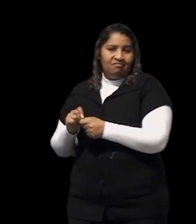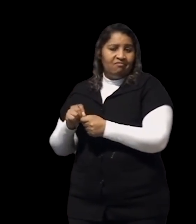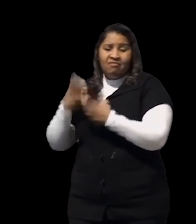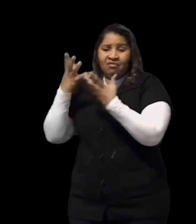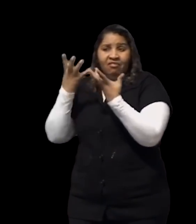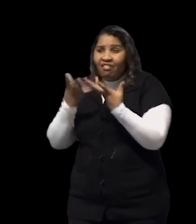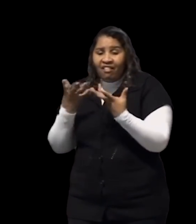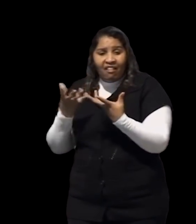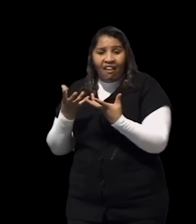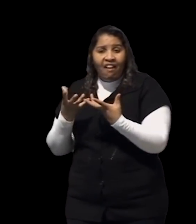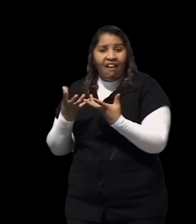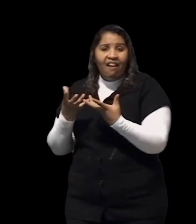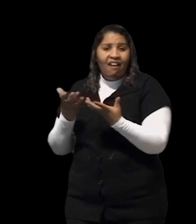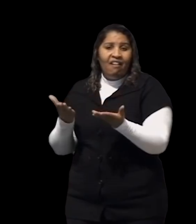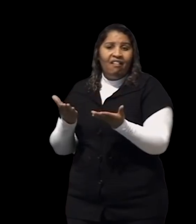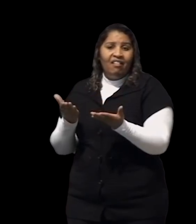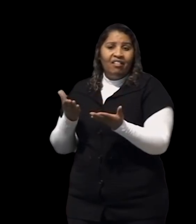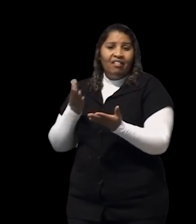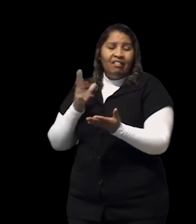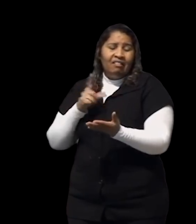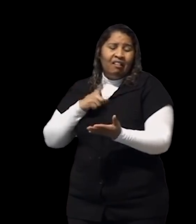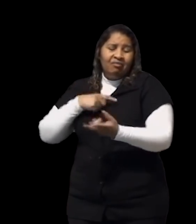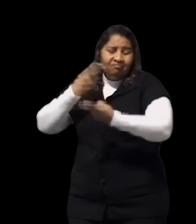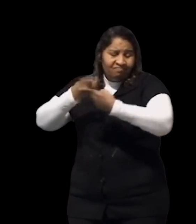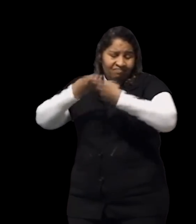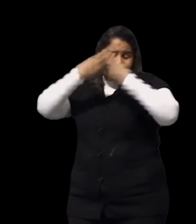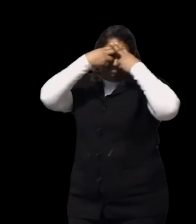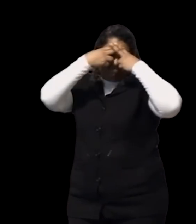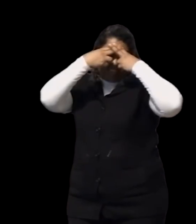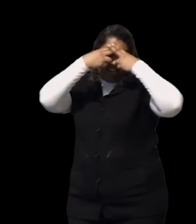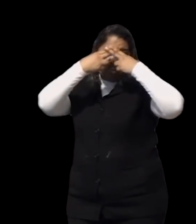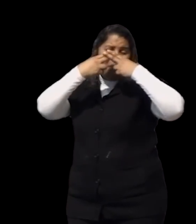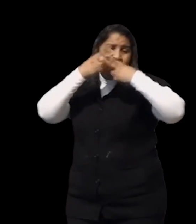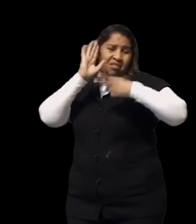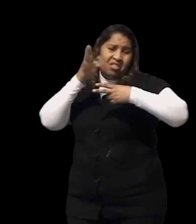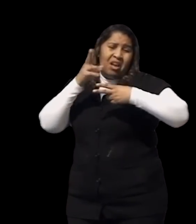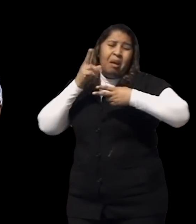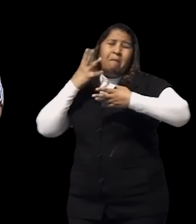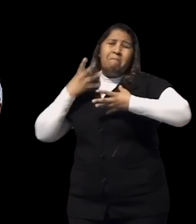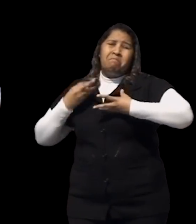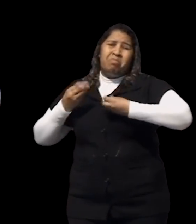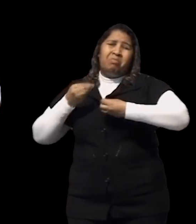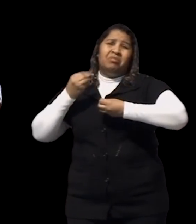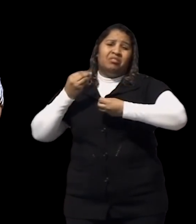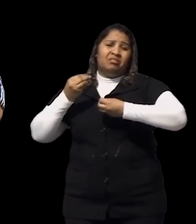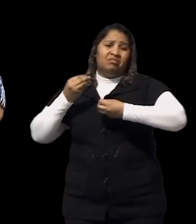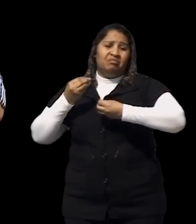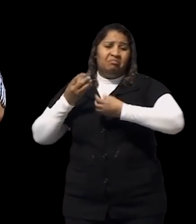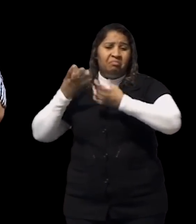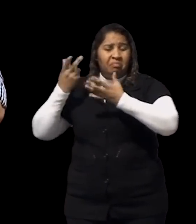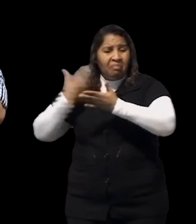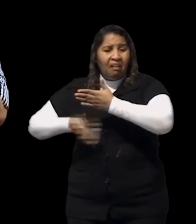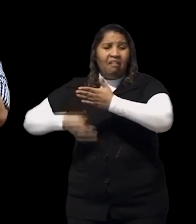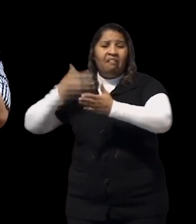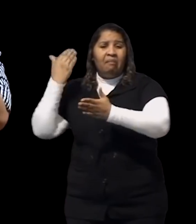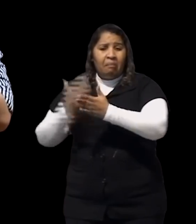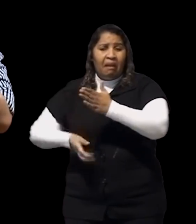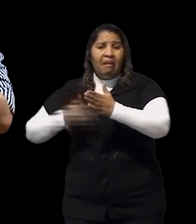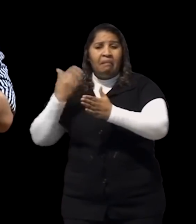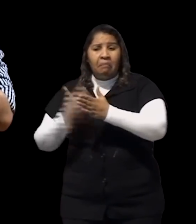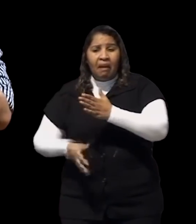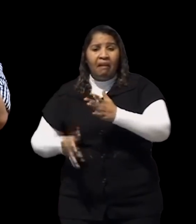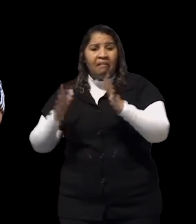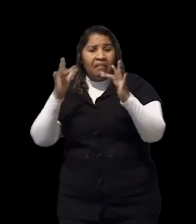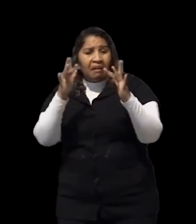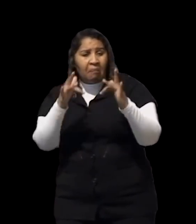gente que já foi tanto tempo frustrado já teve tanto de eu não quero mais amar ninguém eu não quero mais sonhar com casamento